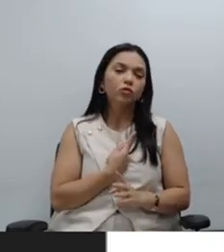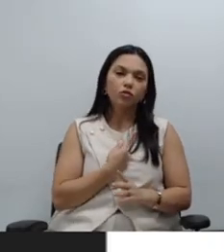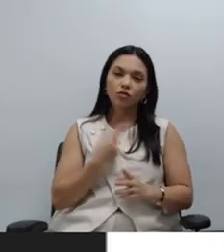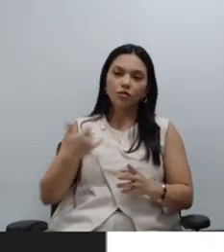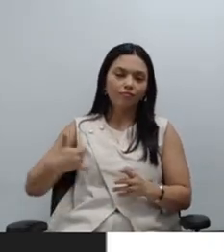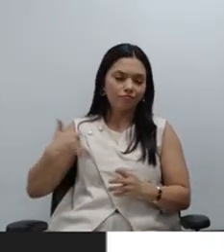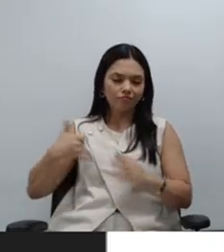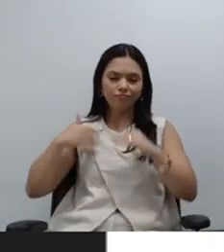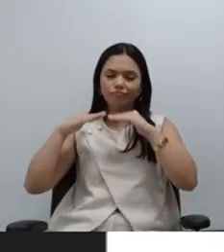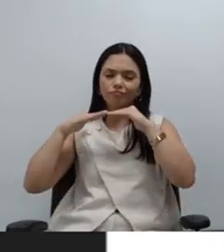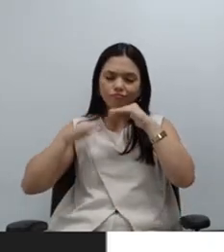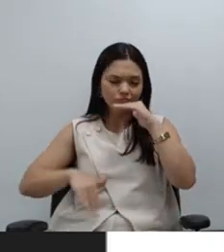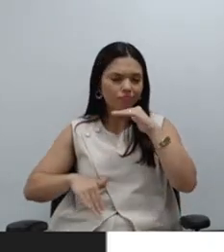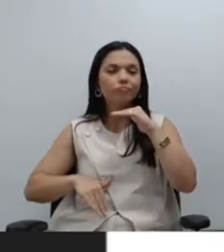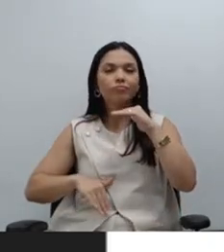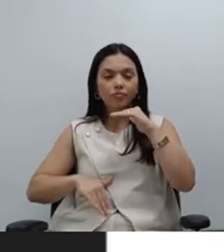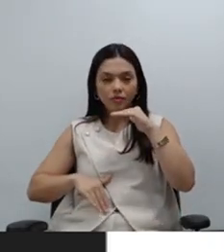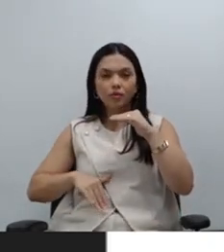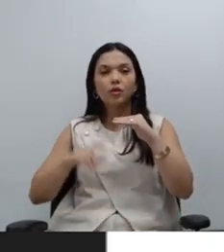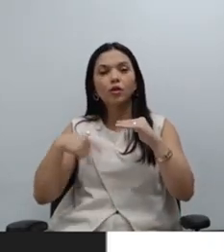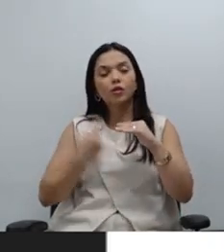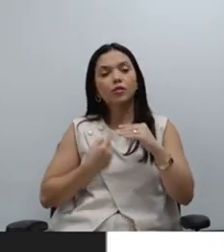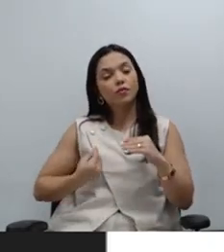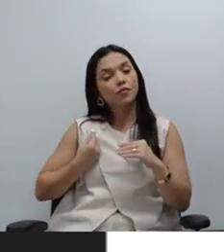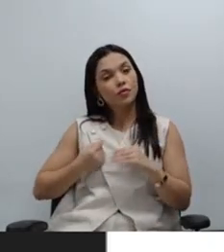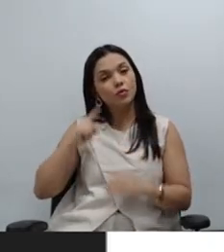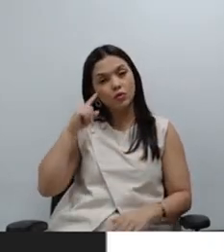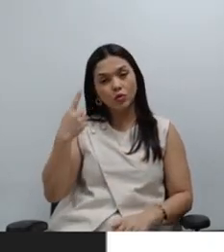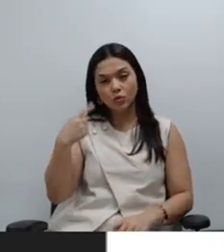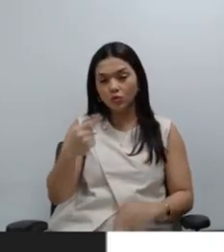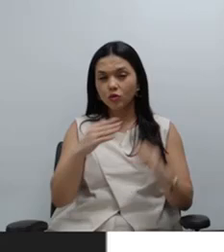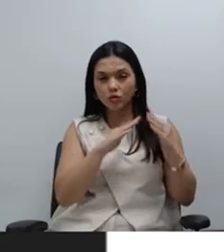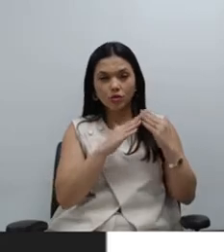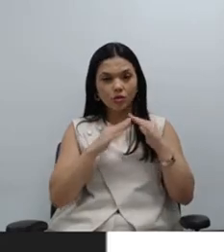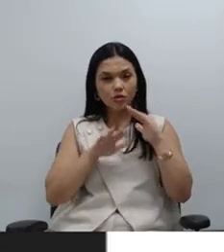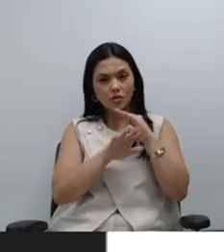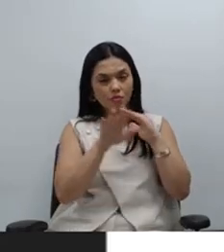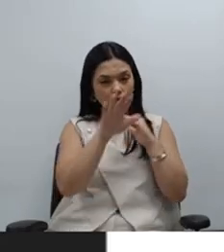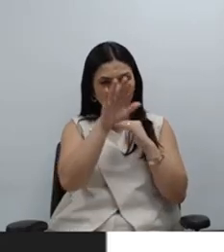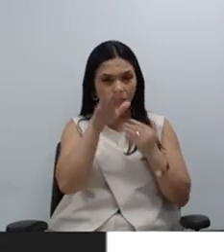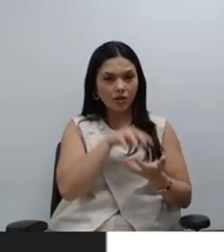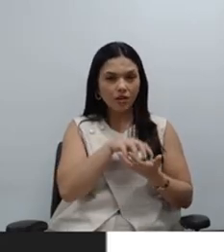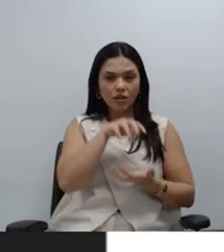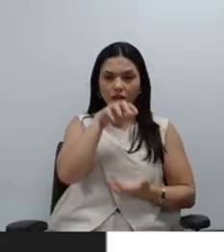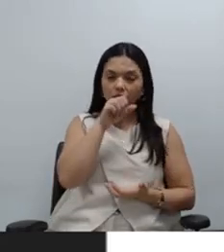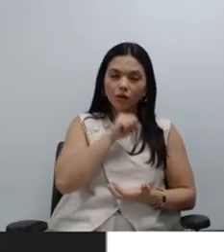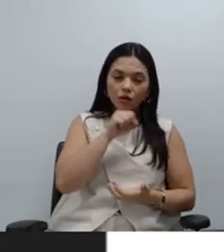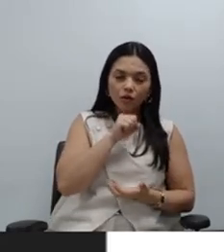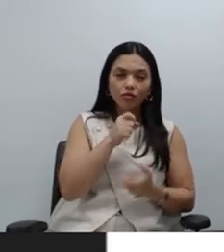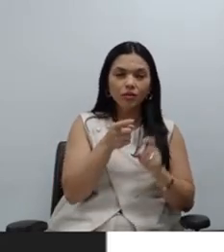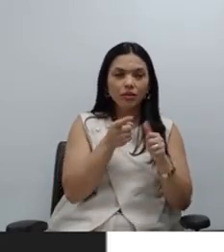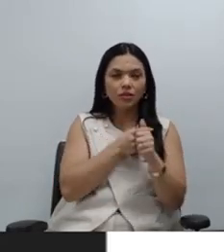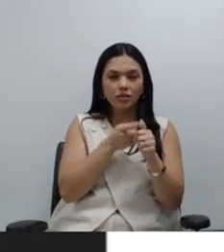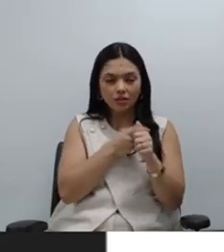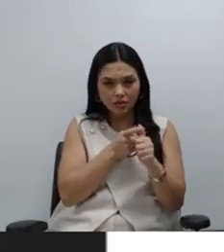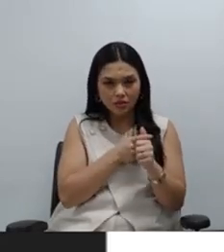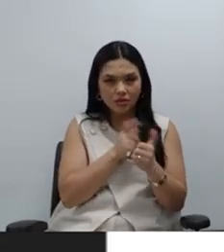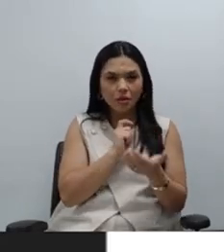esperado? O que vemos no cotidiano da periferia são idosos superendividados,